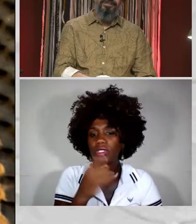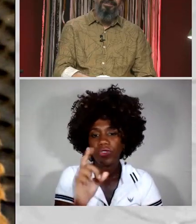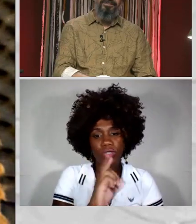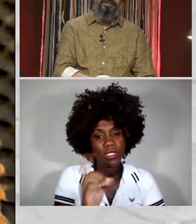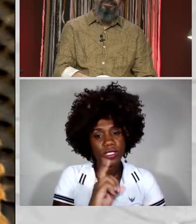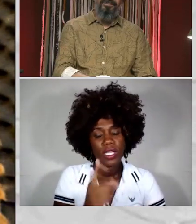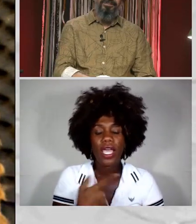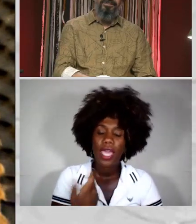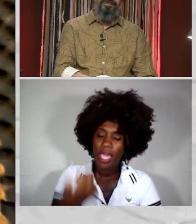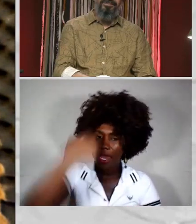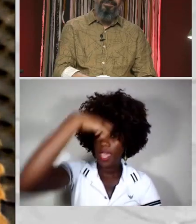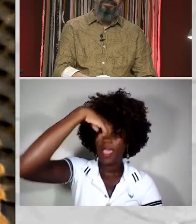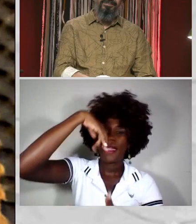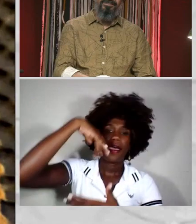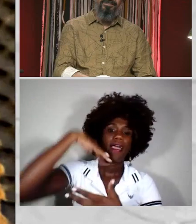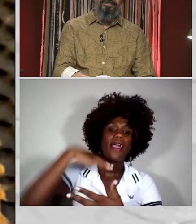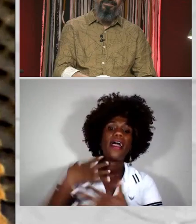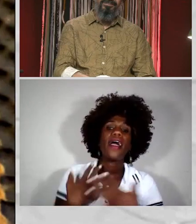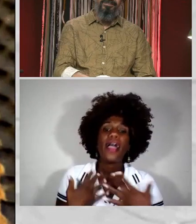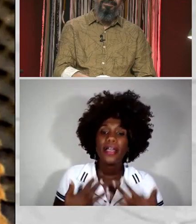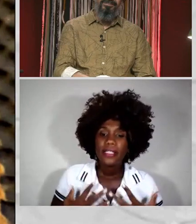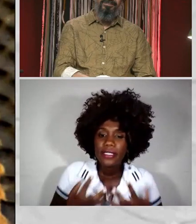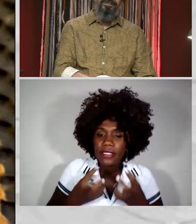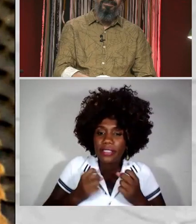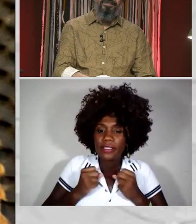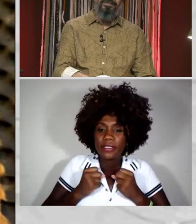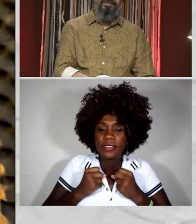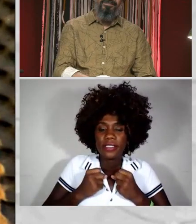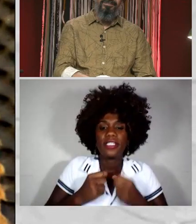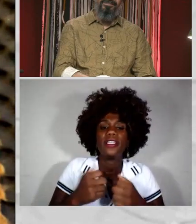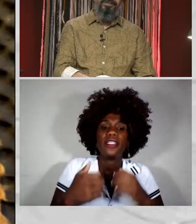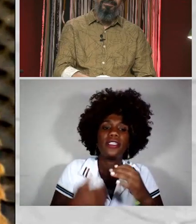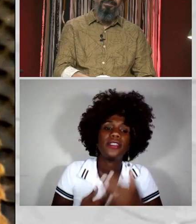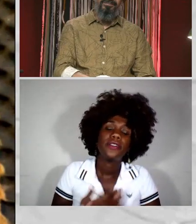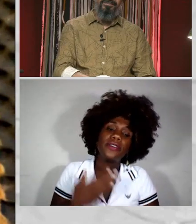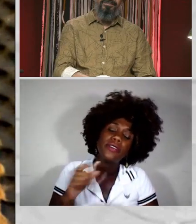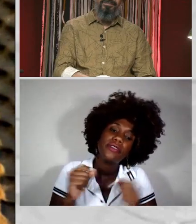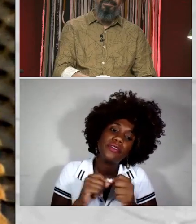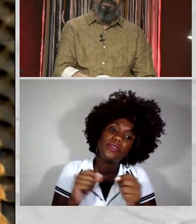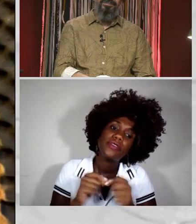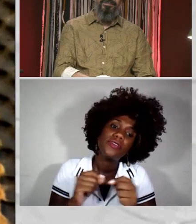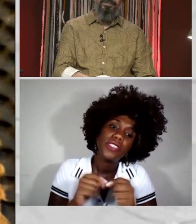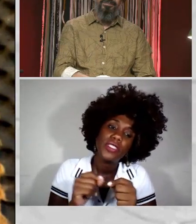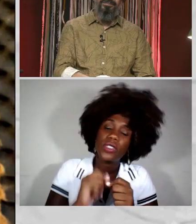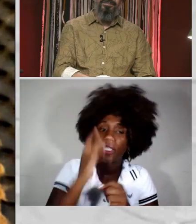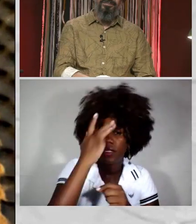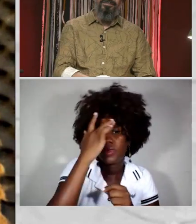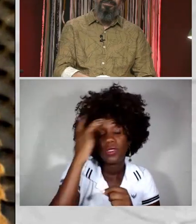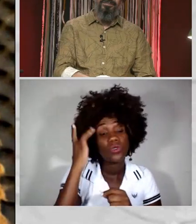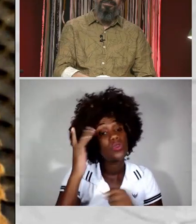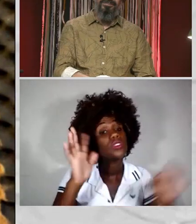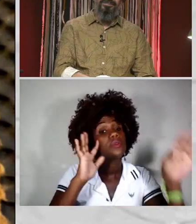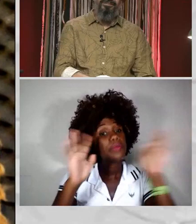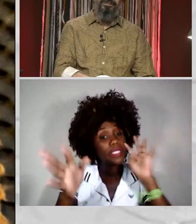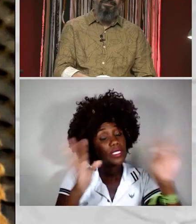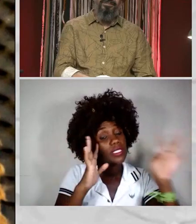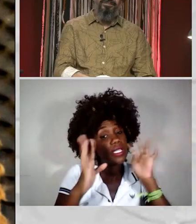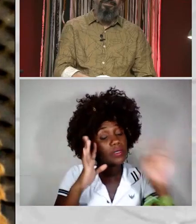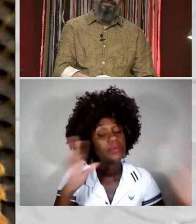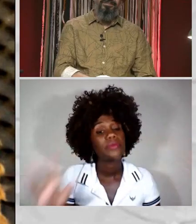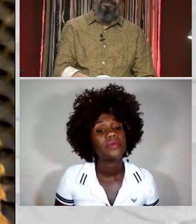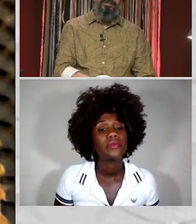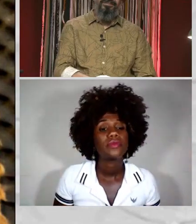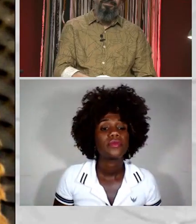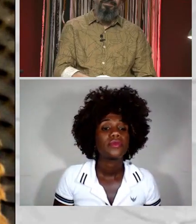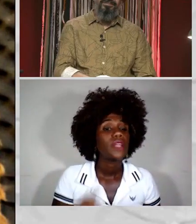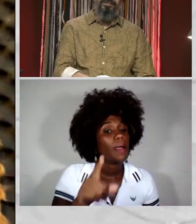Então, ela entra, penetra, faz com que as pessoas reflitam,